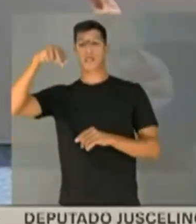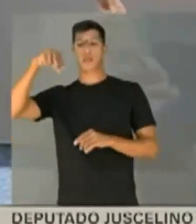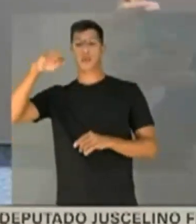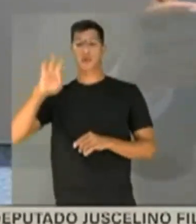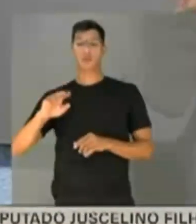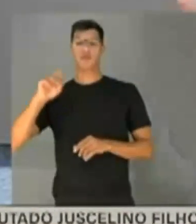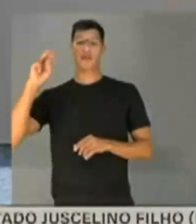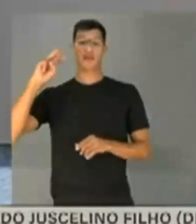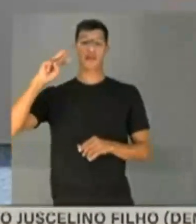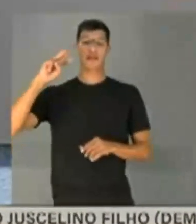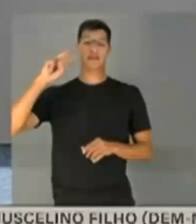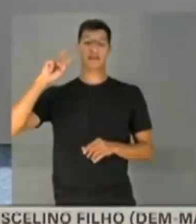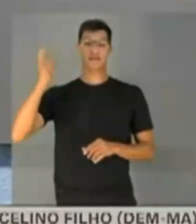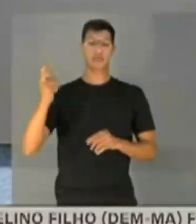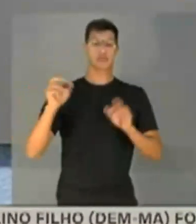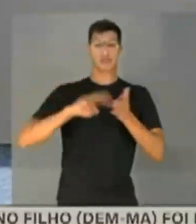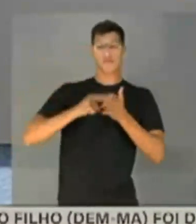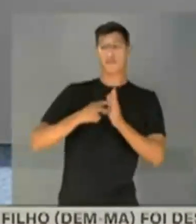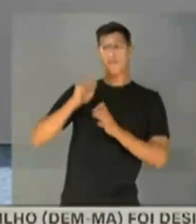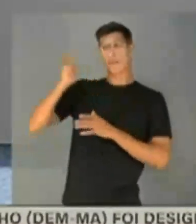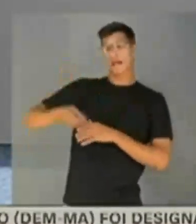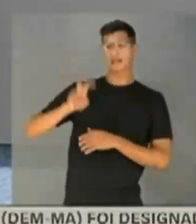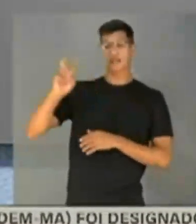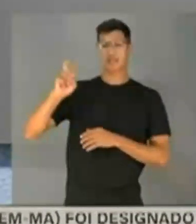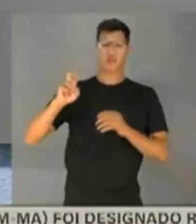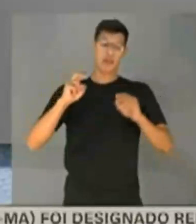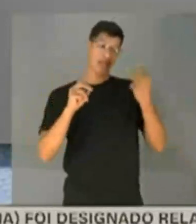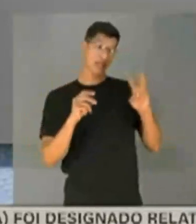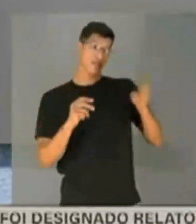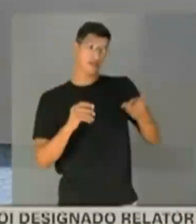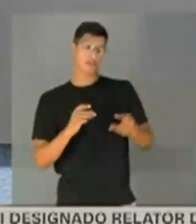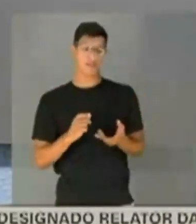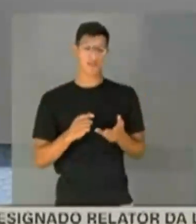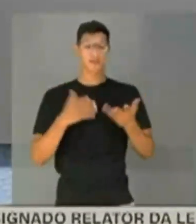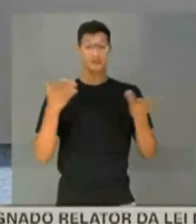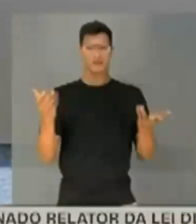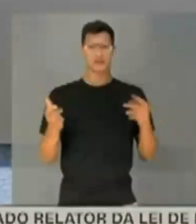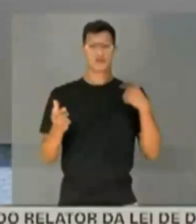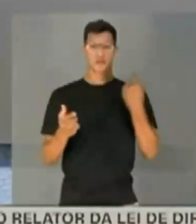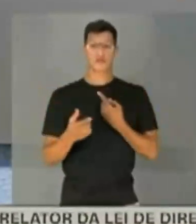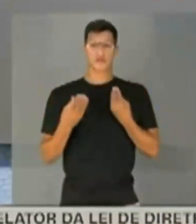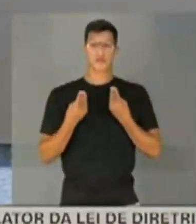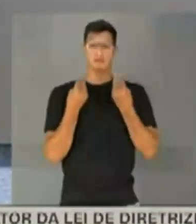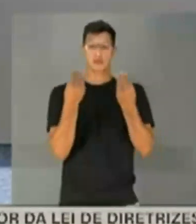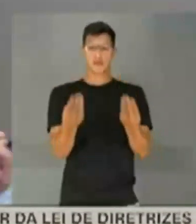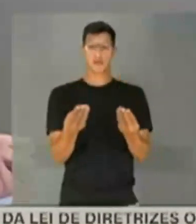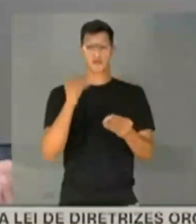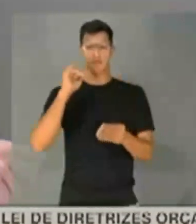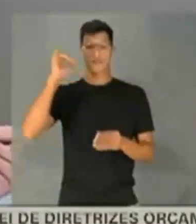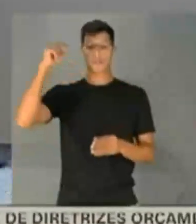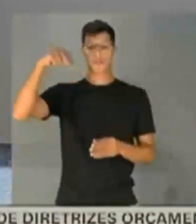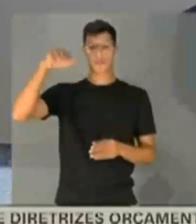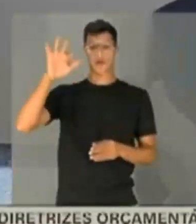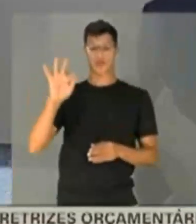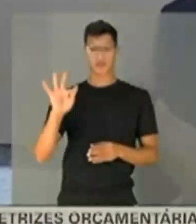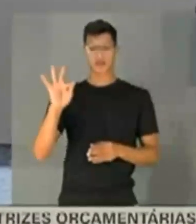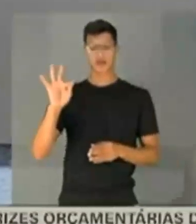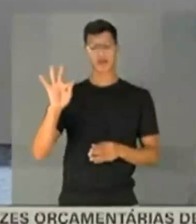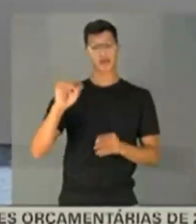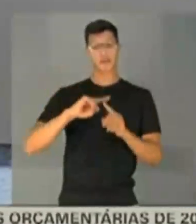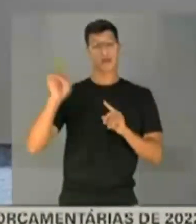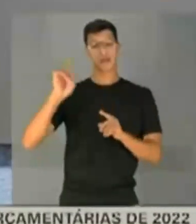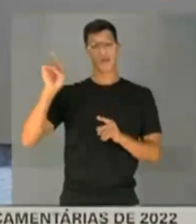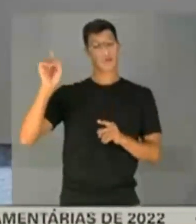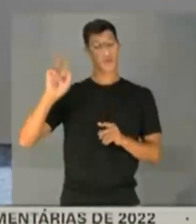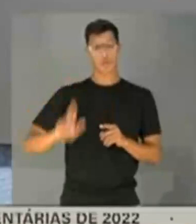que é 5, não quer dizer que o senhor vai pagar 5. Ela custa 3. Então, assim, a gente dá uma conotação à invoice de nota fiscal, mas não